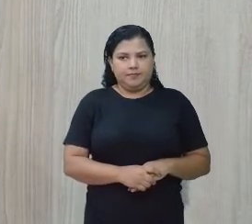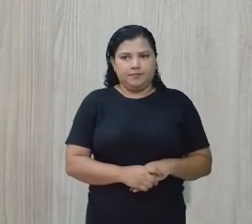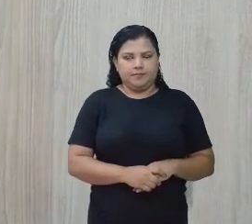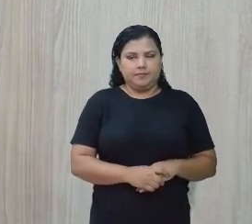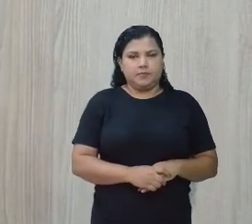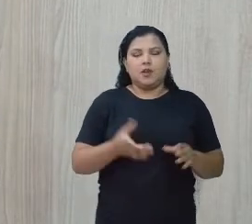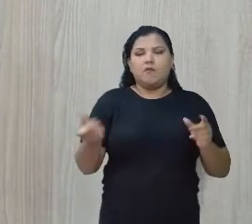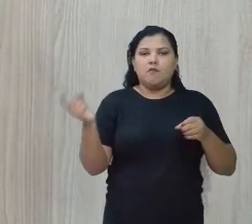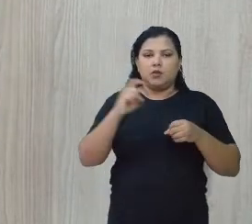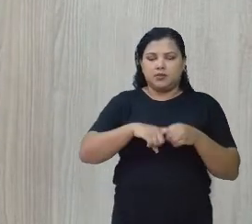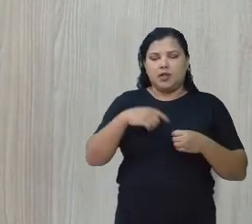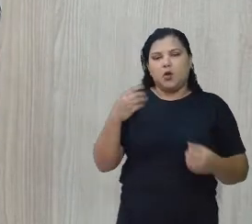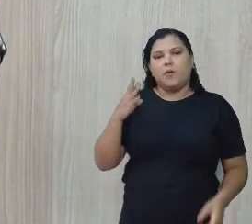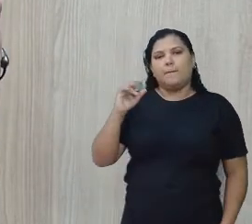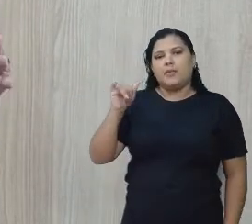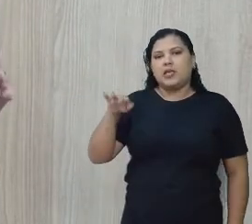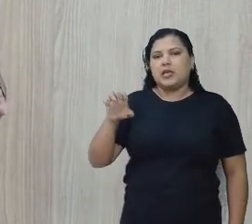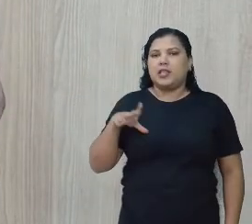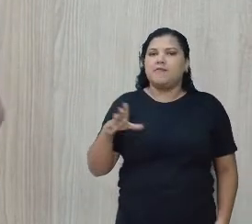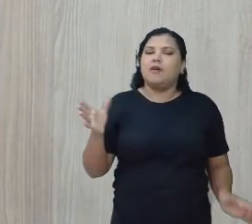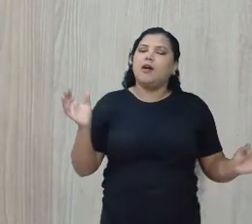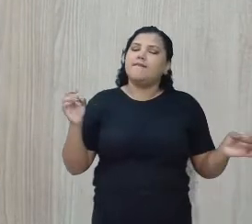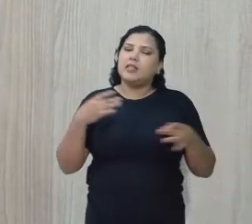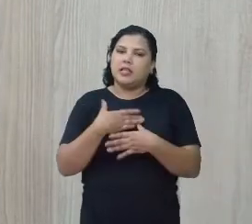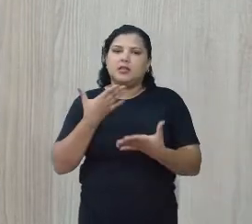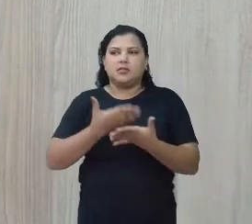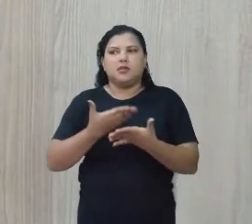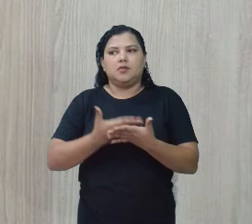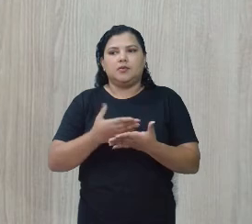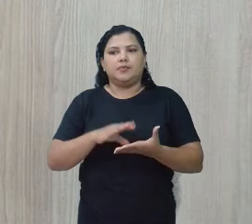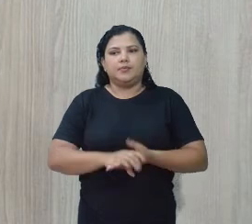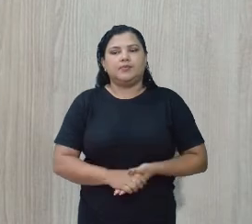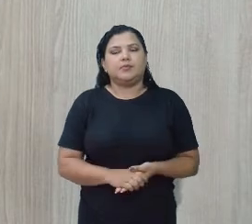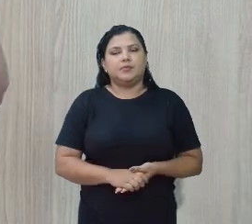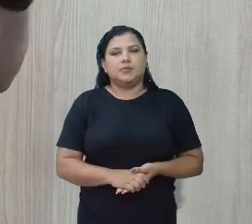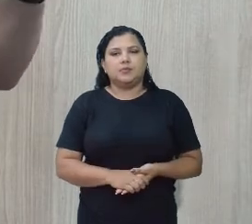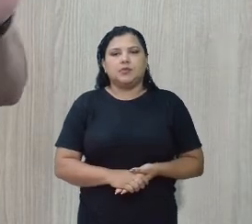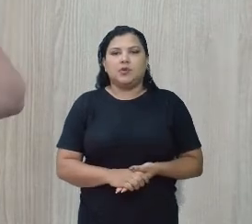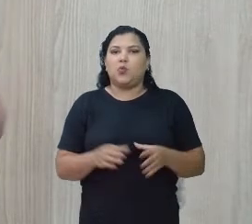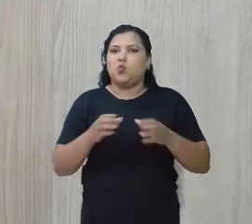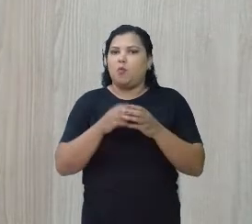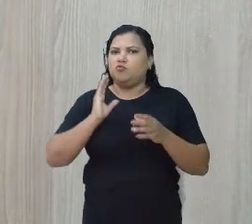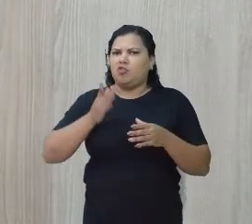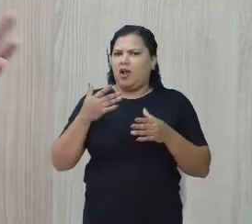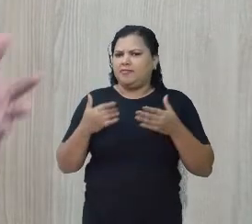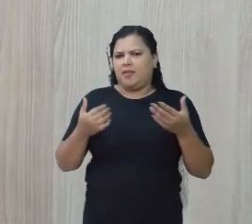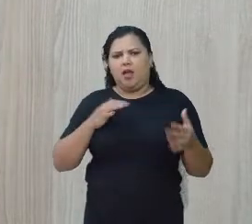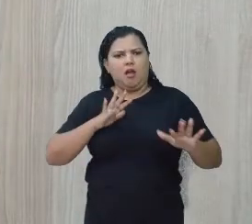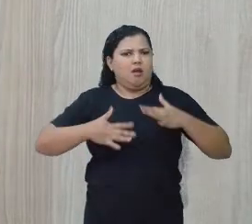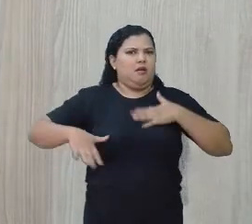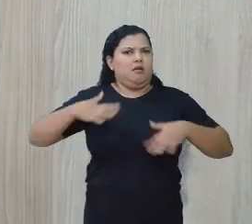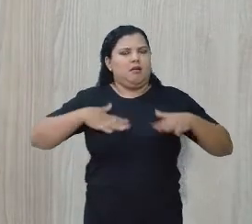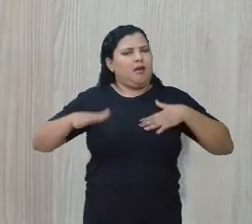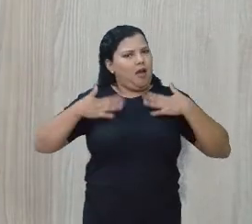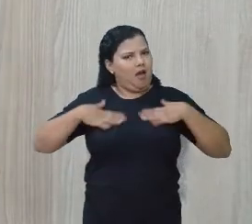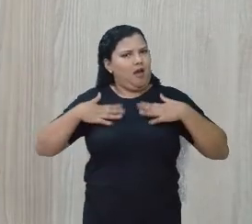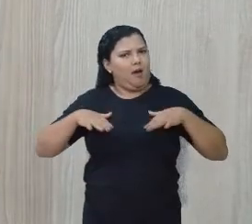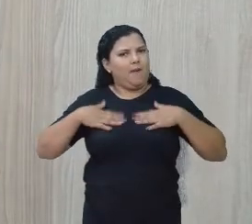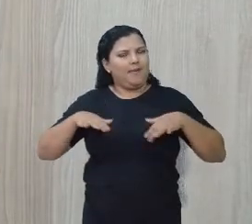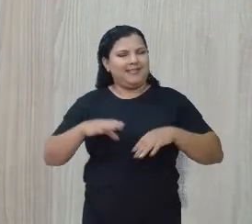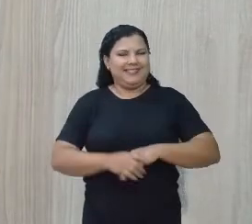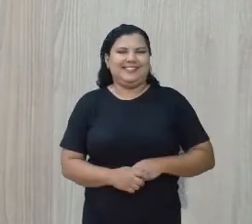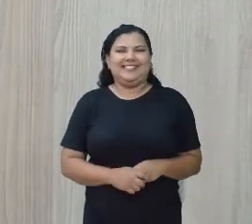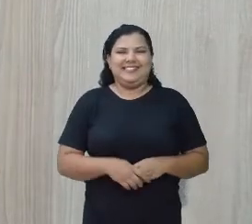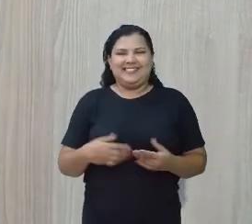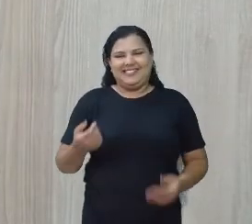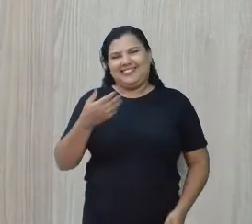com a Briane, ela vai fazer suas considerações aí também, e o pessoal aqui já está agoniando. Peraí, Bili. Vou passar a